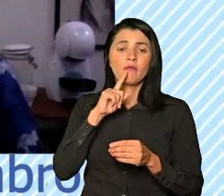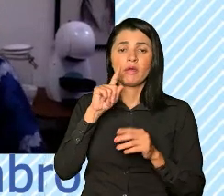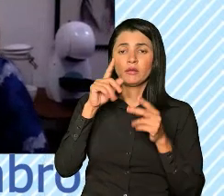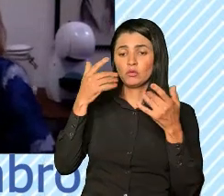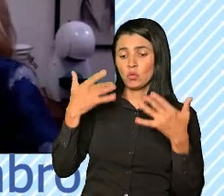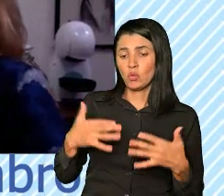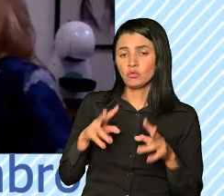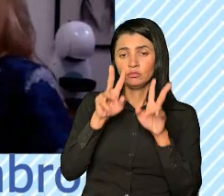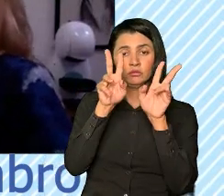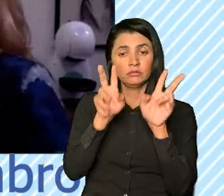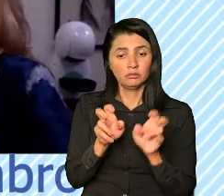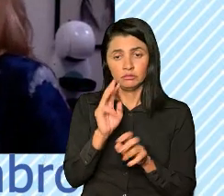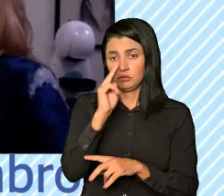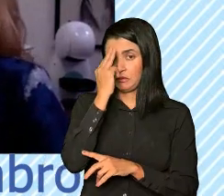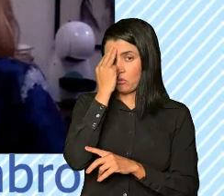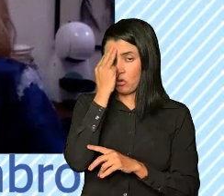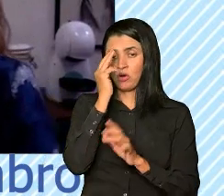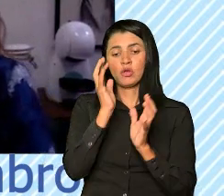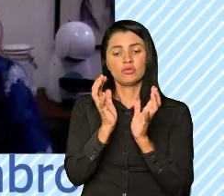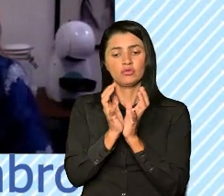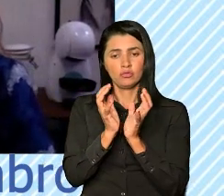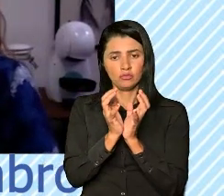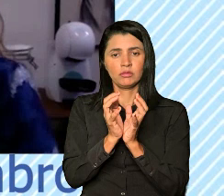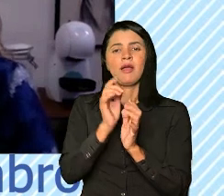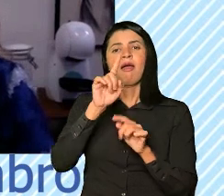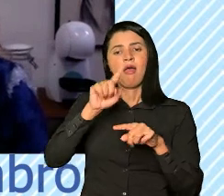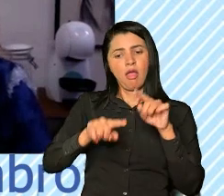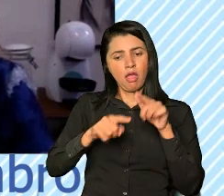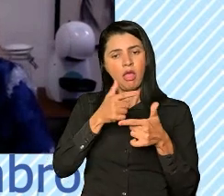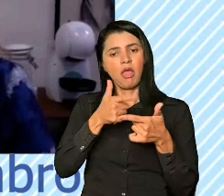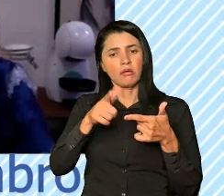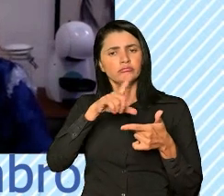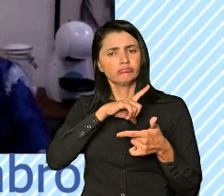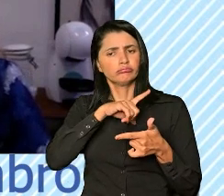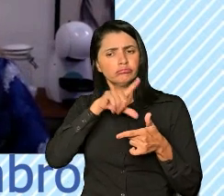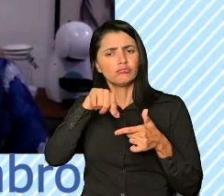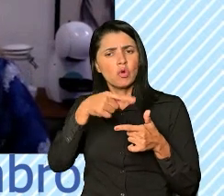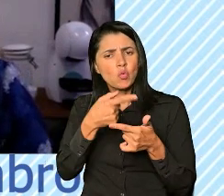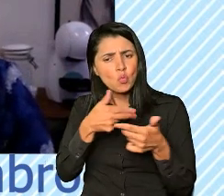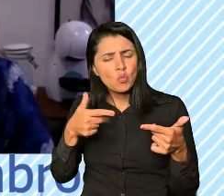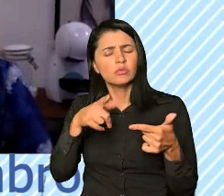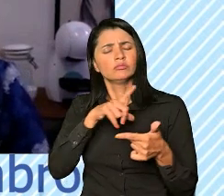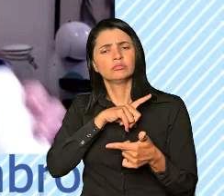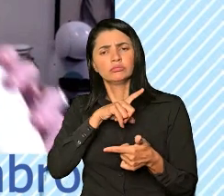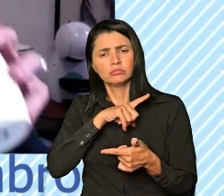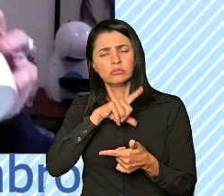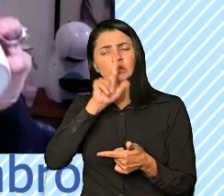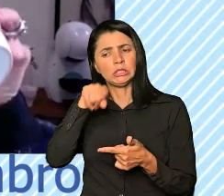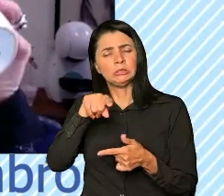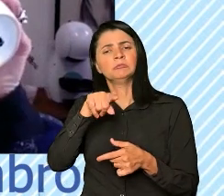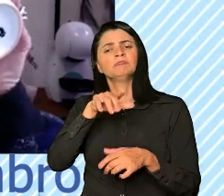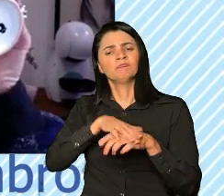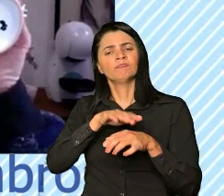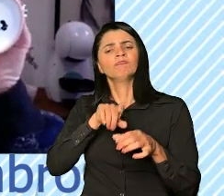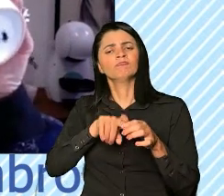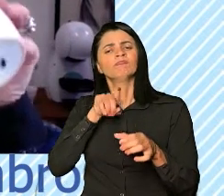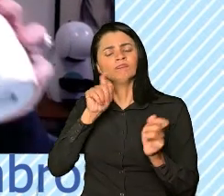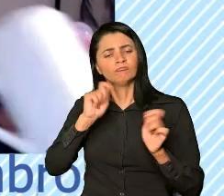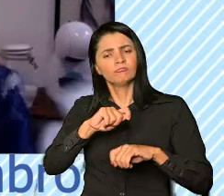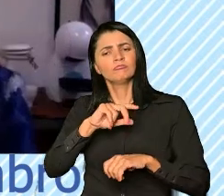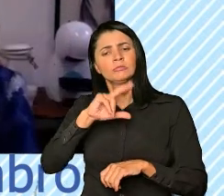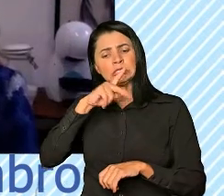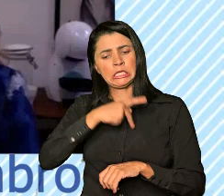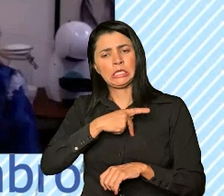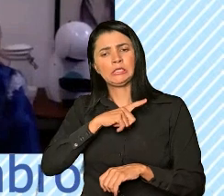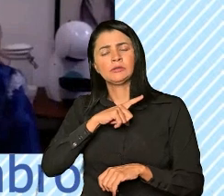como uma coisa, um fenômeno que de fato existe e que de fato tem essa autonomia, né? E aí, o